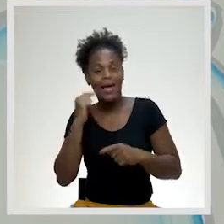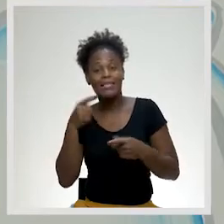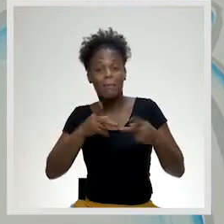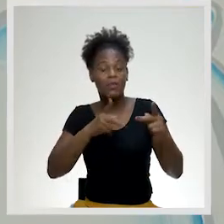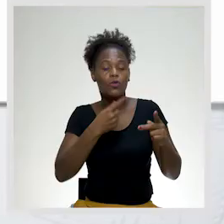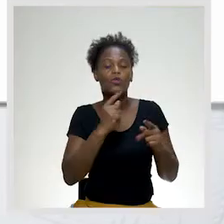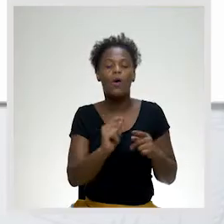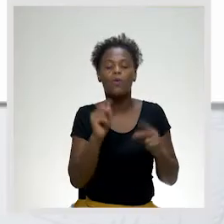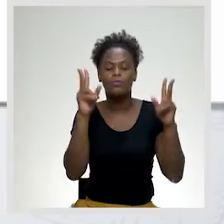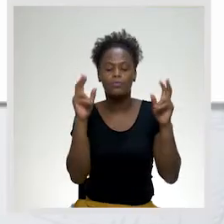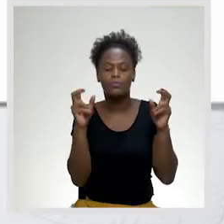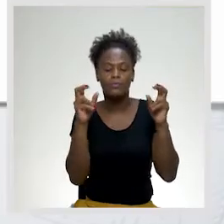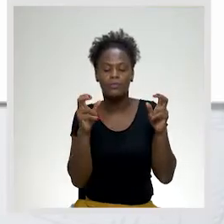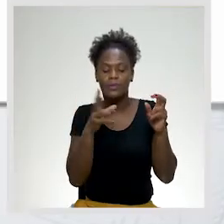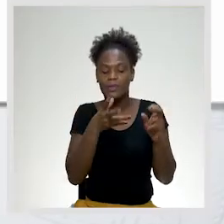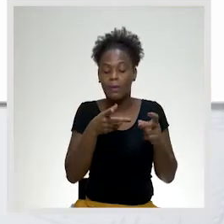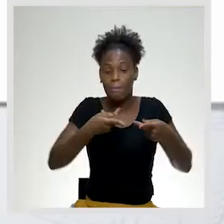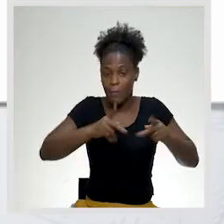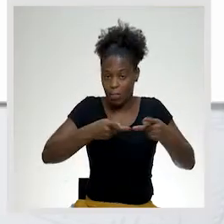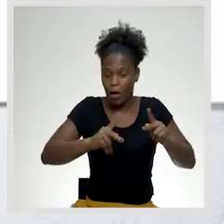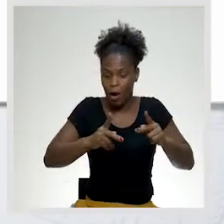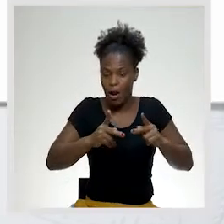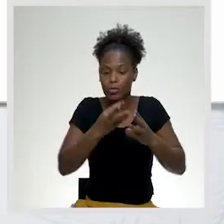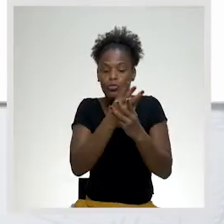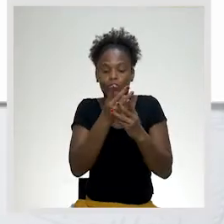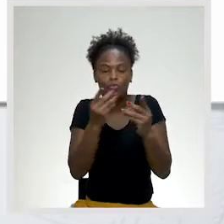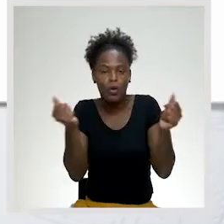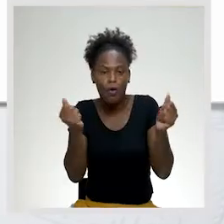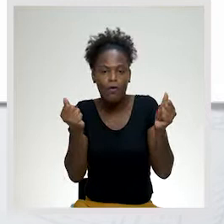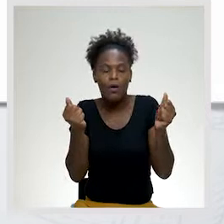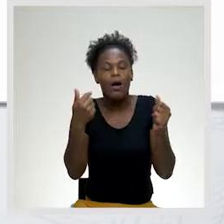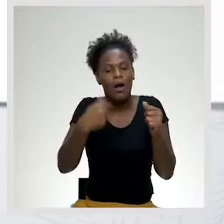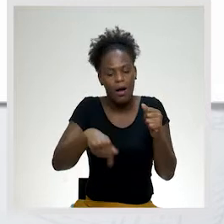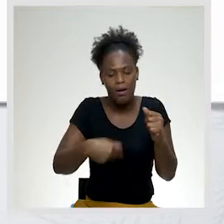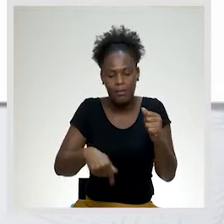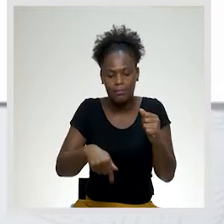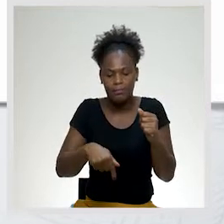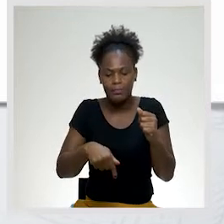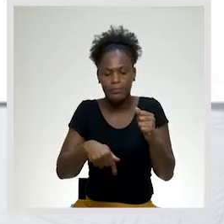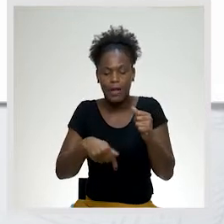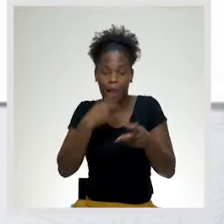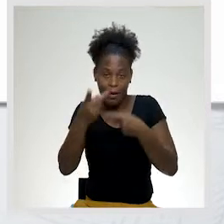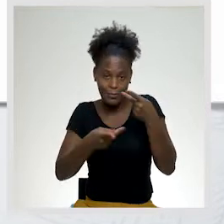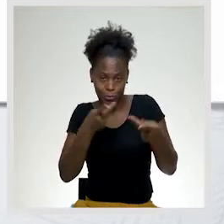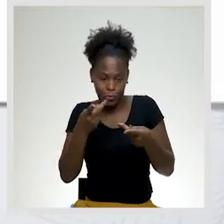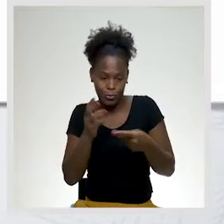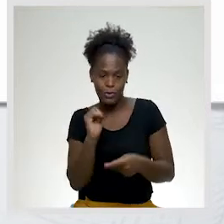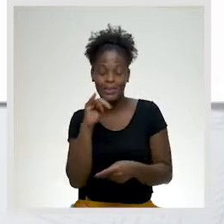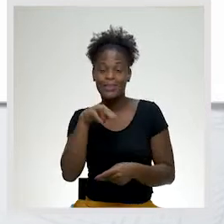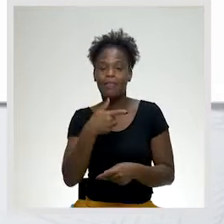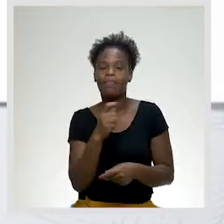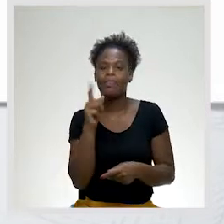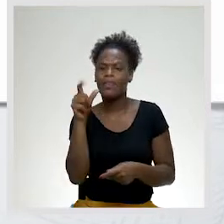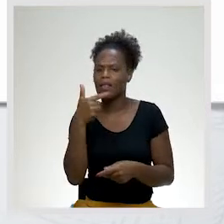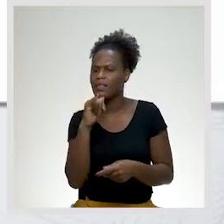de quê? É um método resolutivo, compositivo, analítico, sintético.